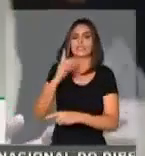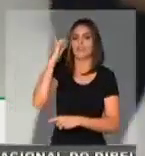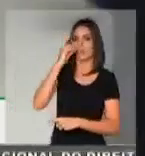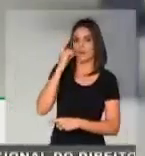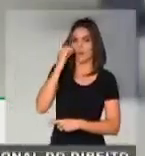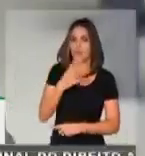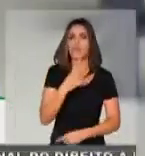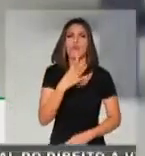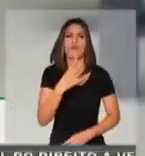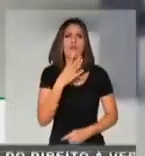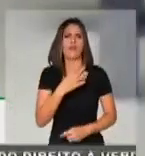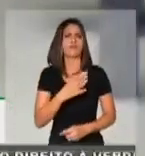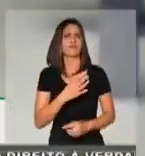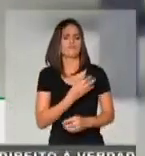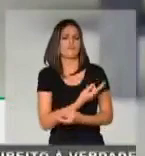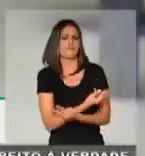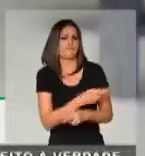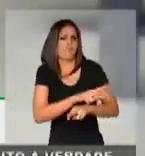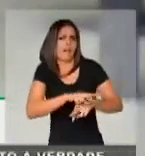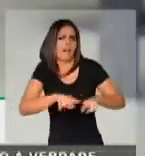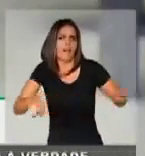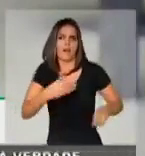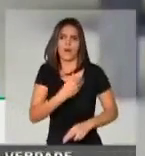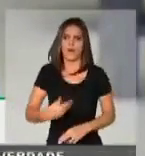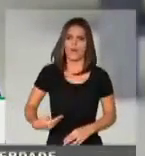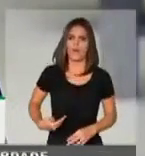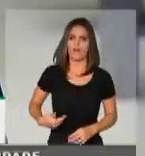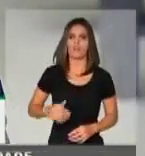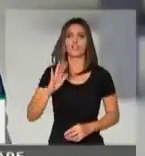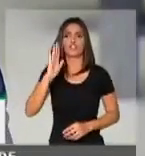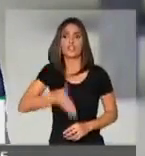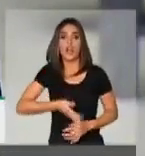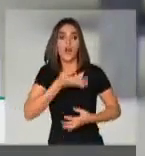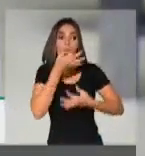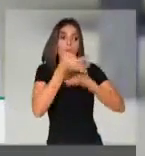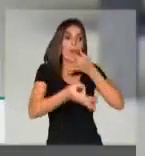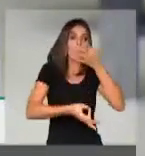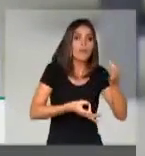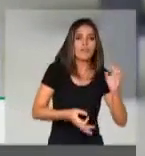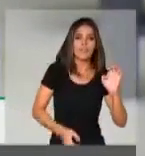conhece, passou por vários governos, esteve de todos os lados do ponto de vista